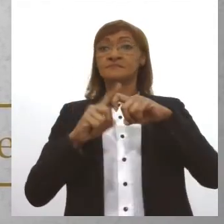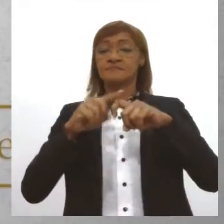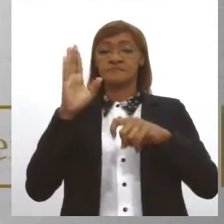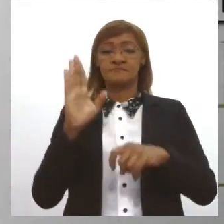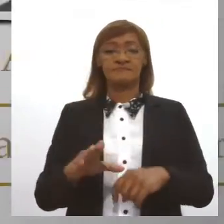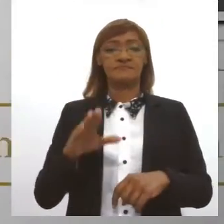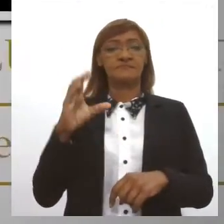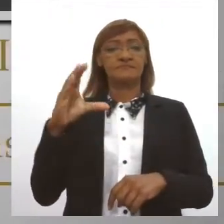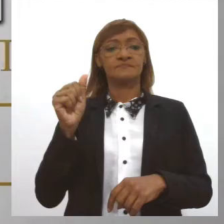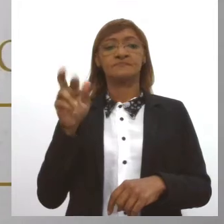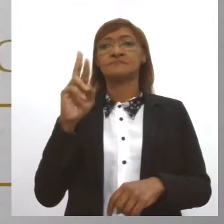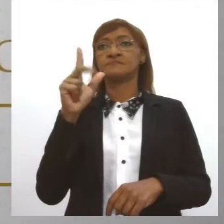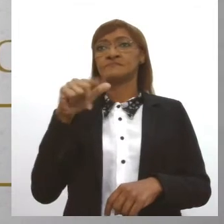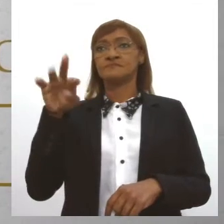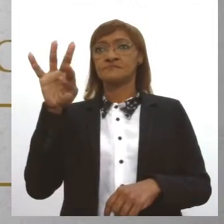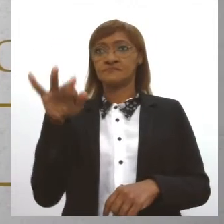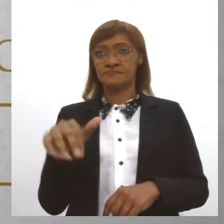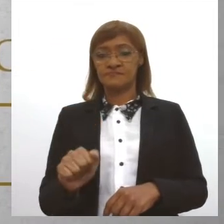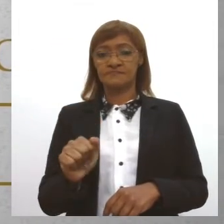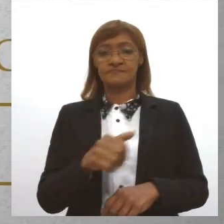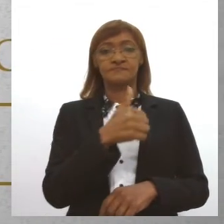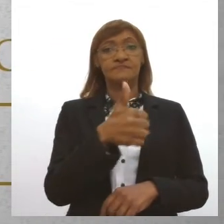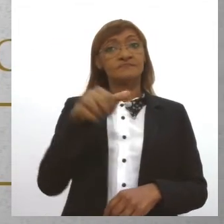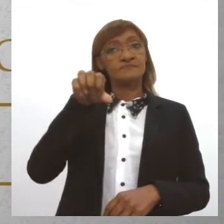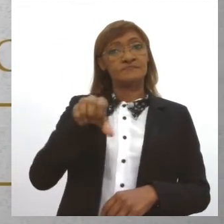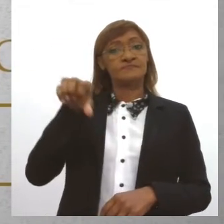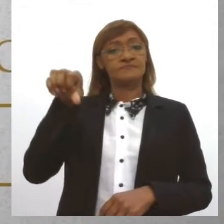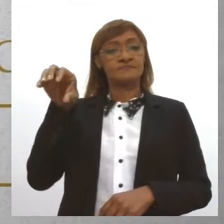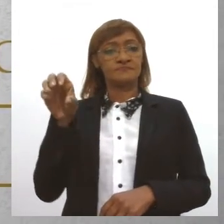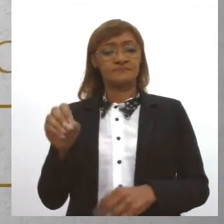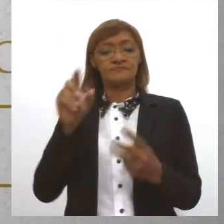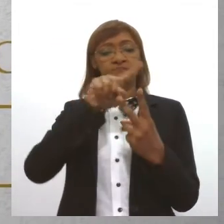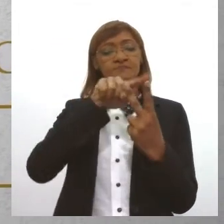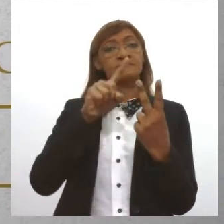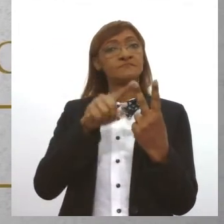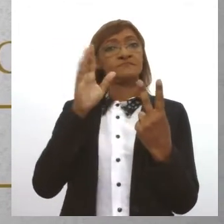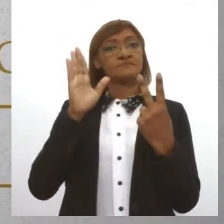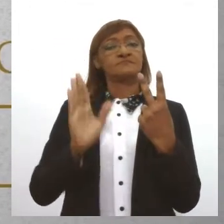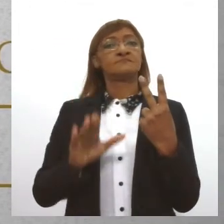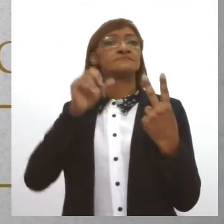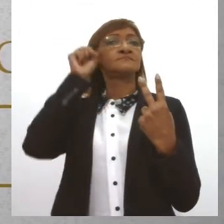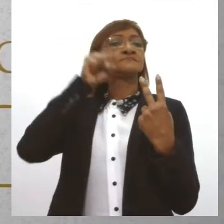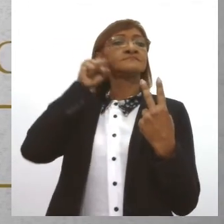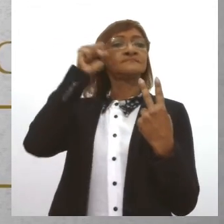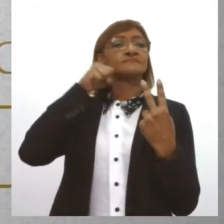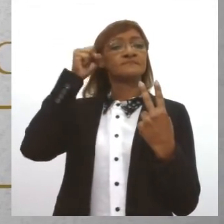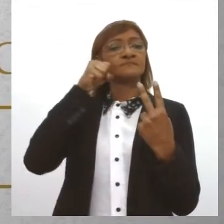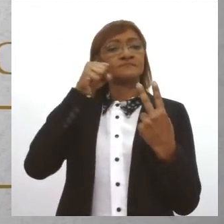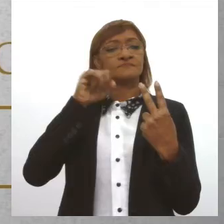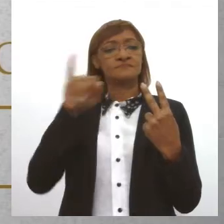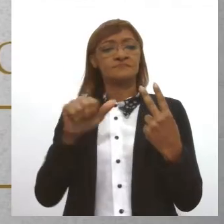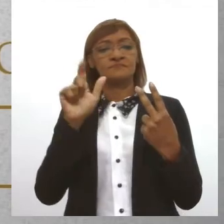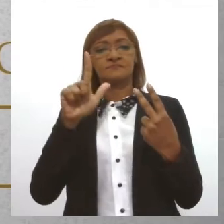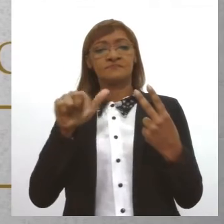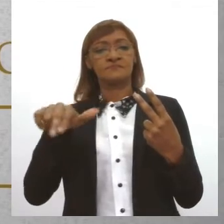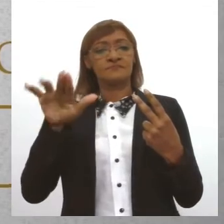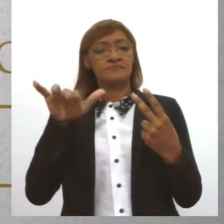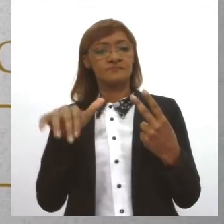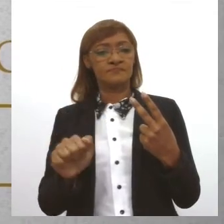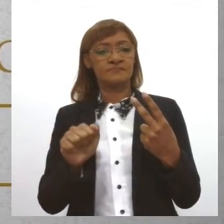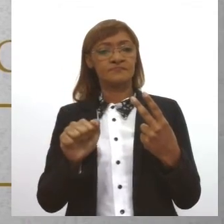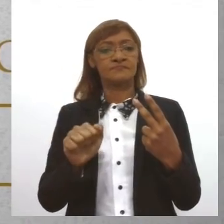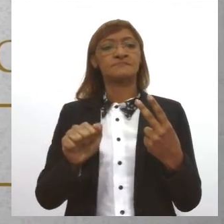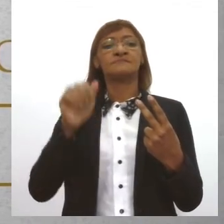Queiroz. Em 1990, foram eleitas as duas primeiras senadoras, Júnia Marise, de Minas Gerais,